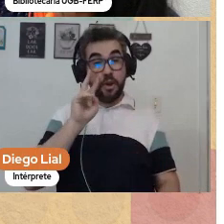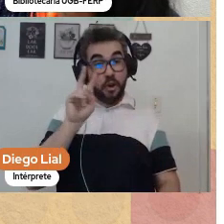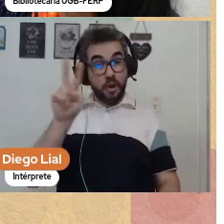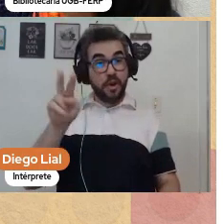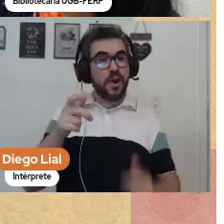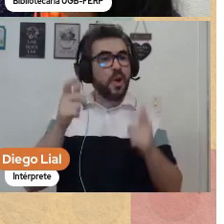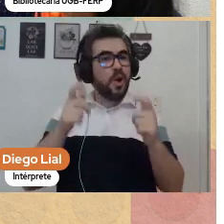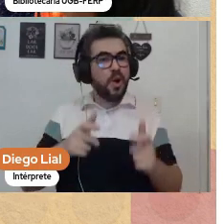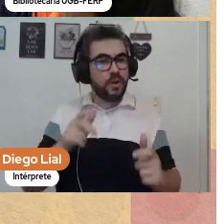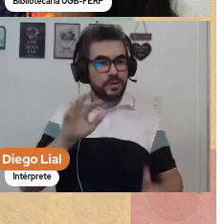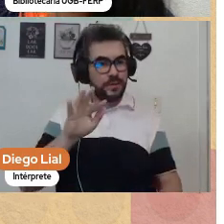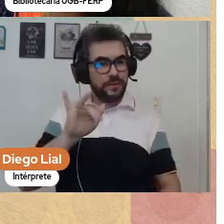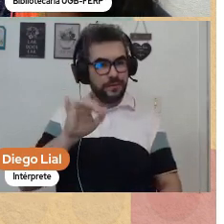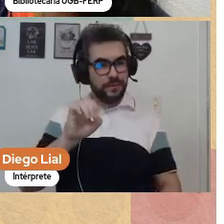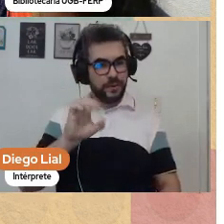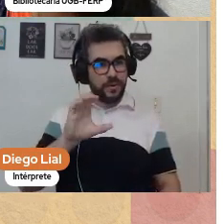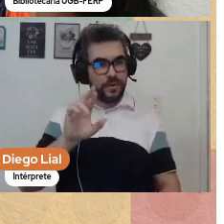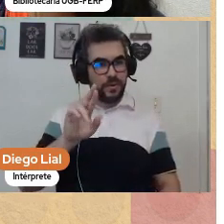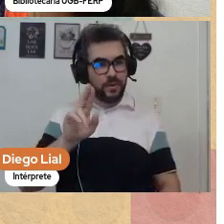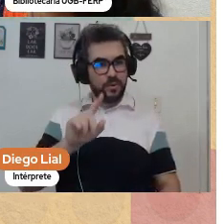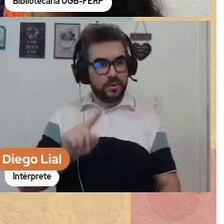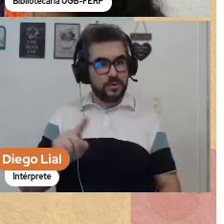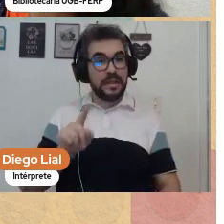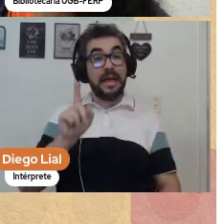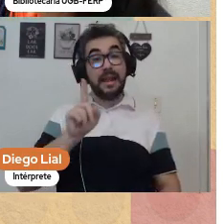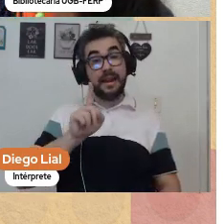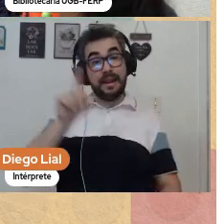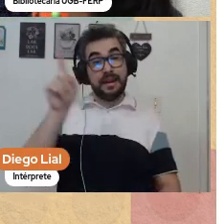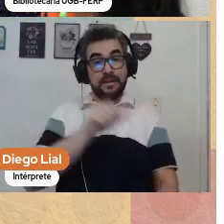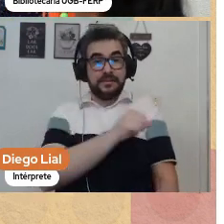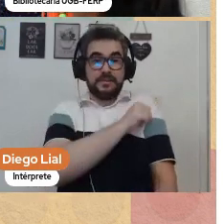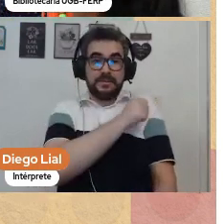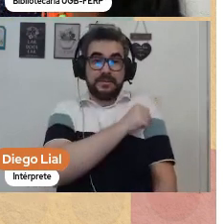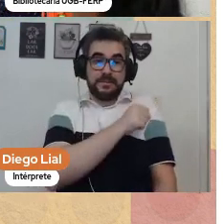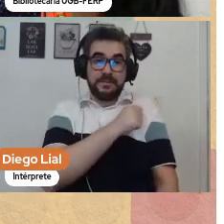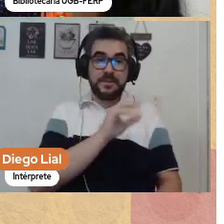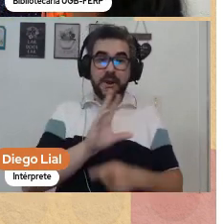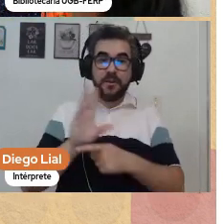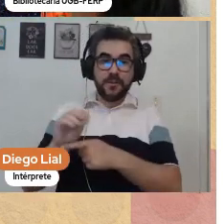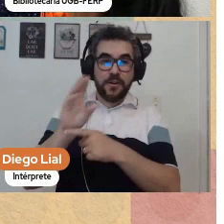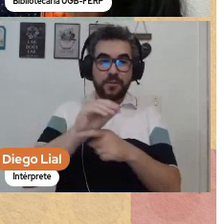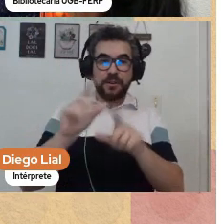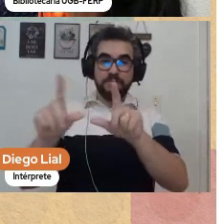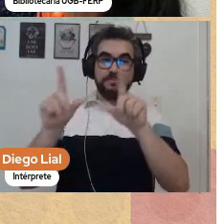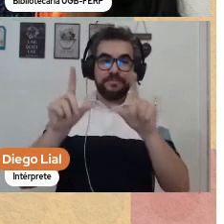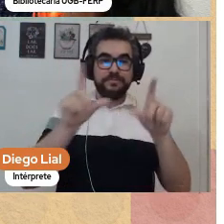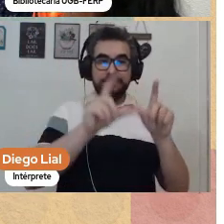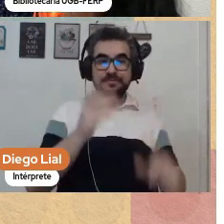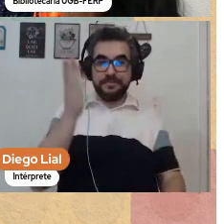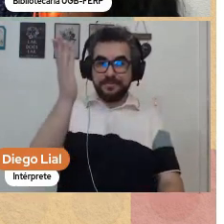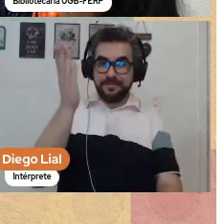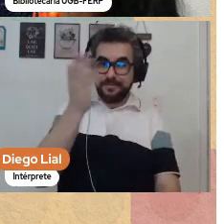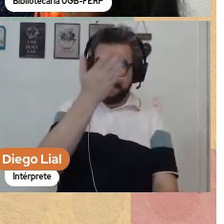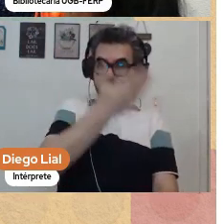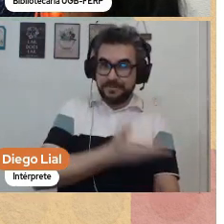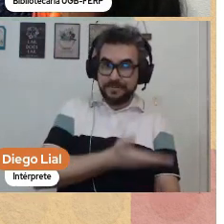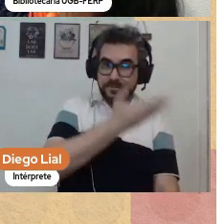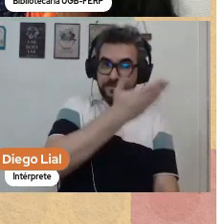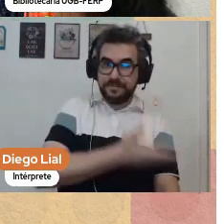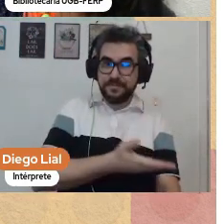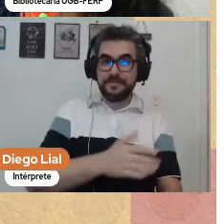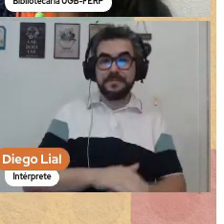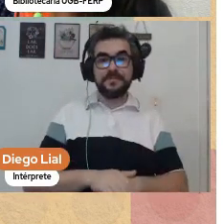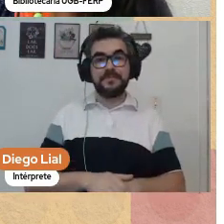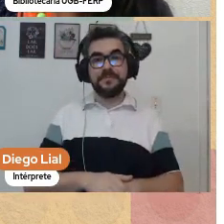sinta-se convidado, o Centro de Documentação, onde está fisicamente o acervo sonoro,